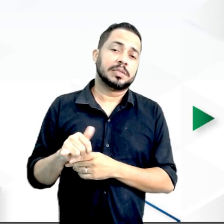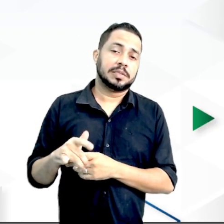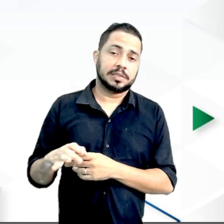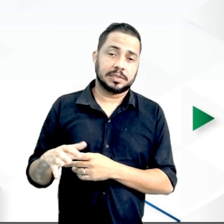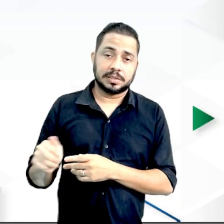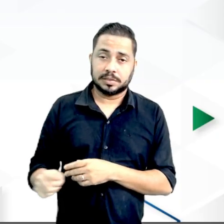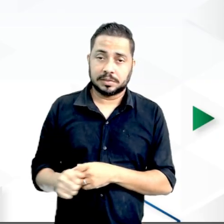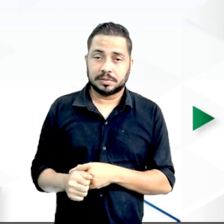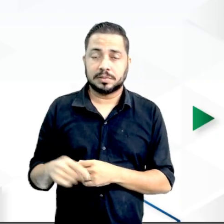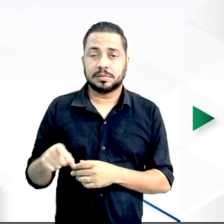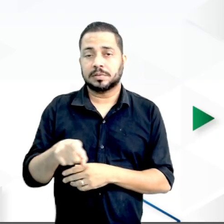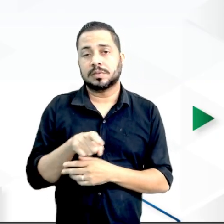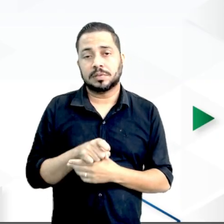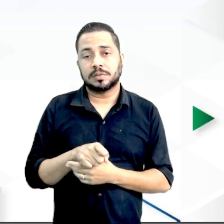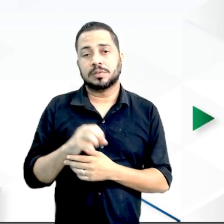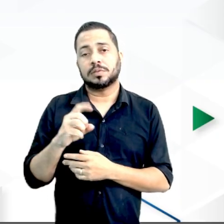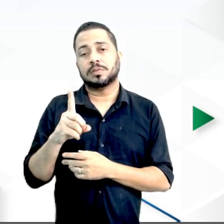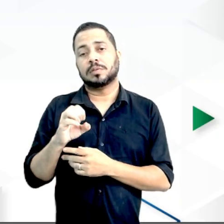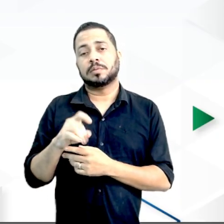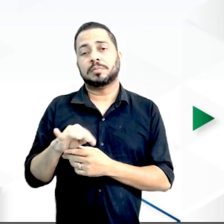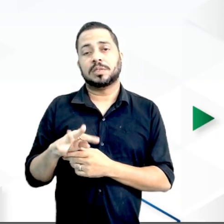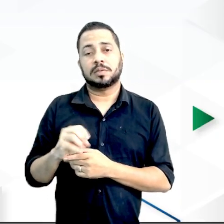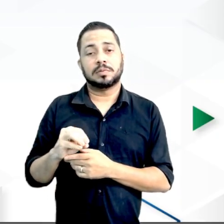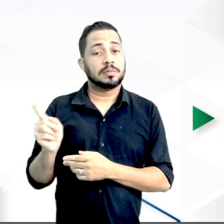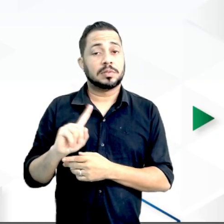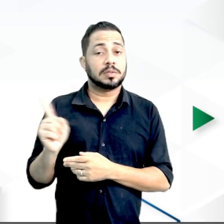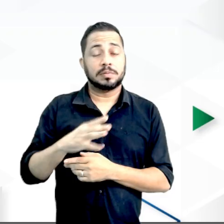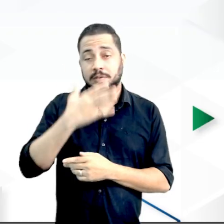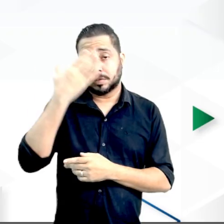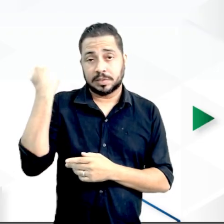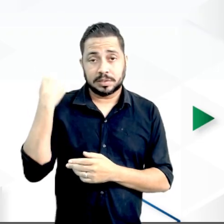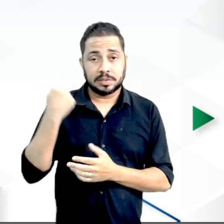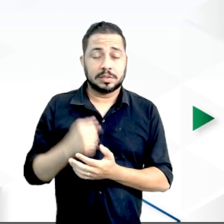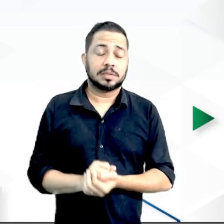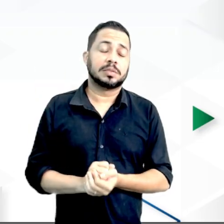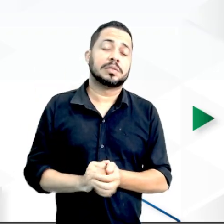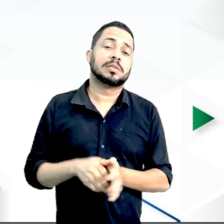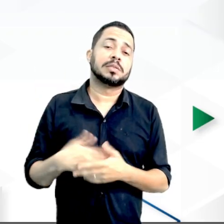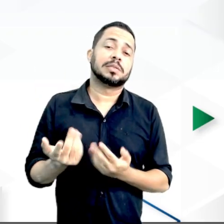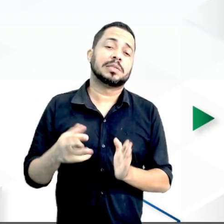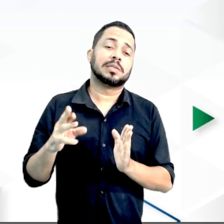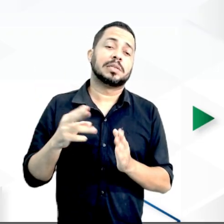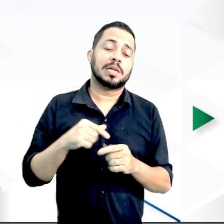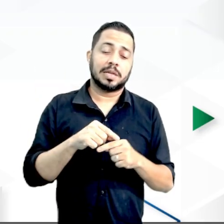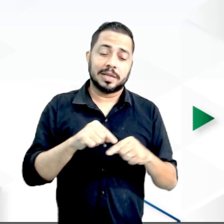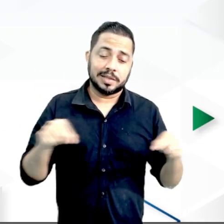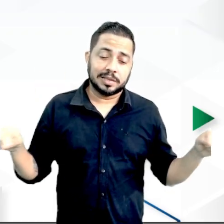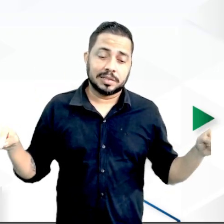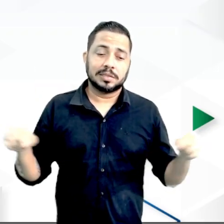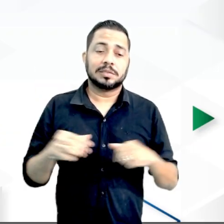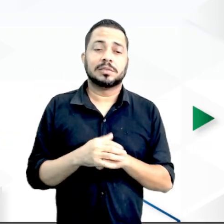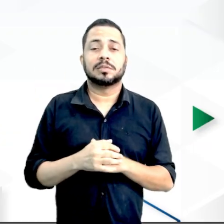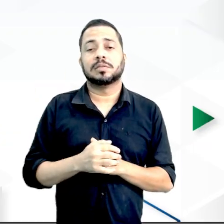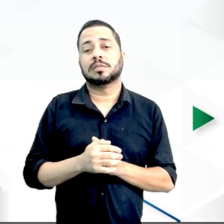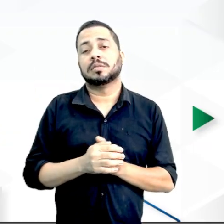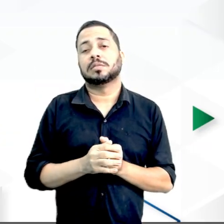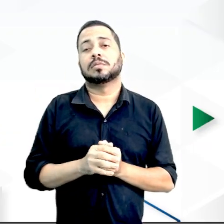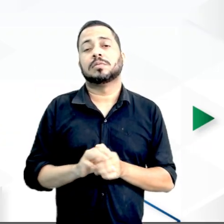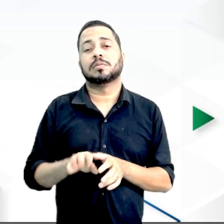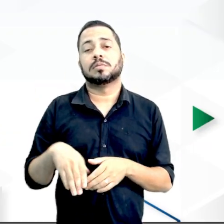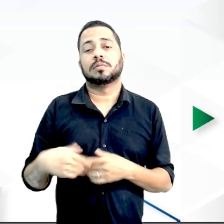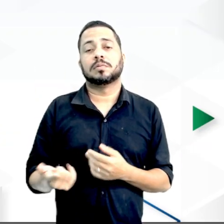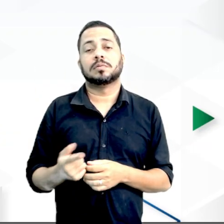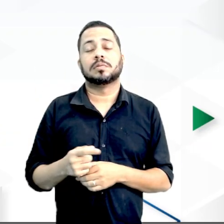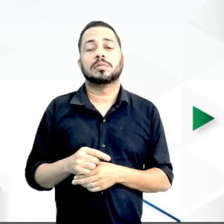o eixo do domínio, não esquece disso, por favor, e a reta vertical, o eixo das ordenadas